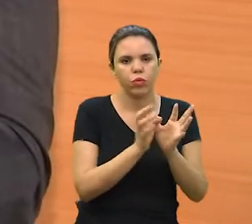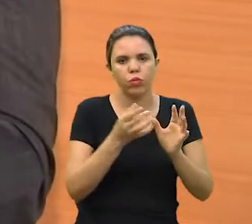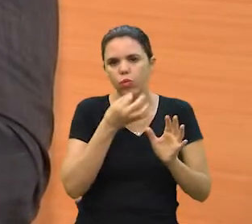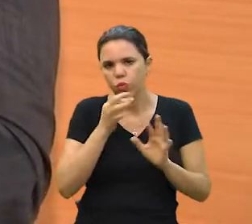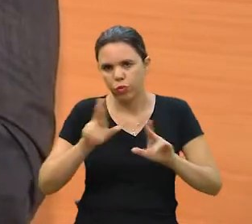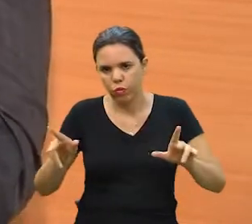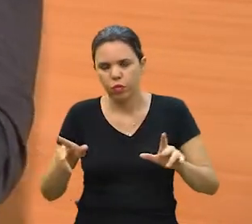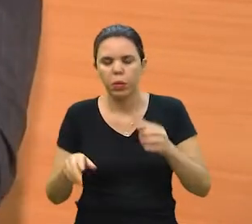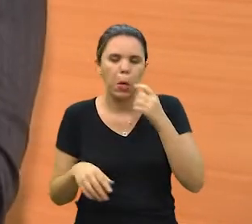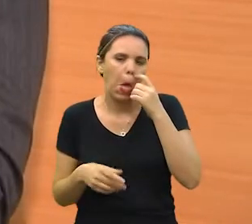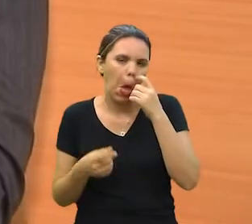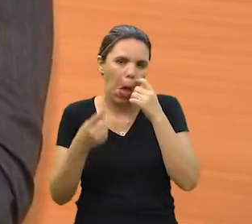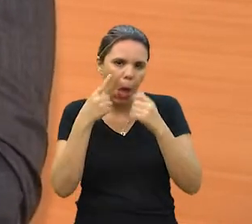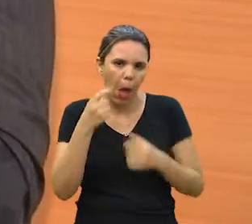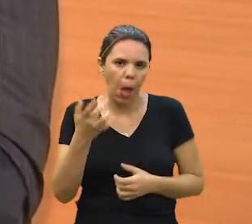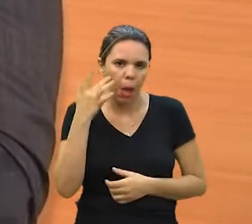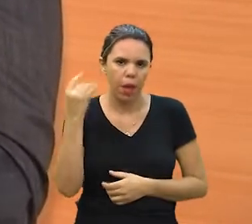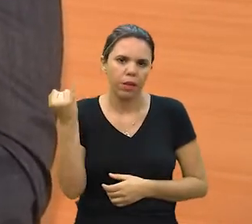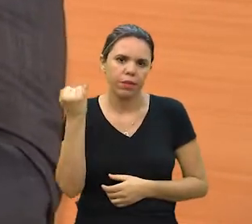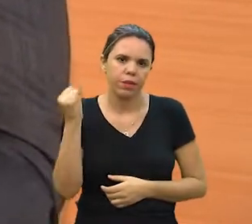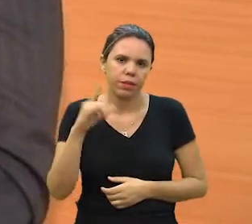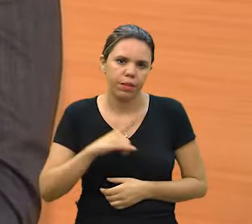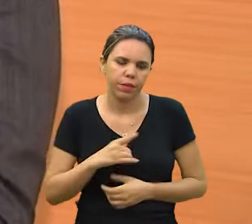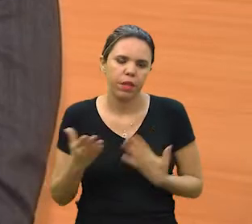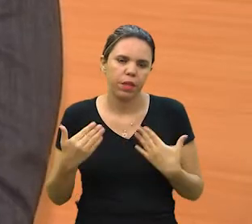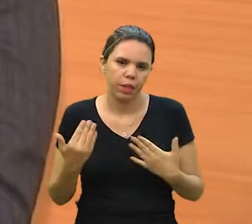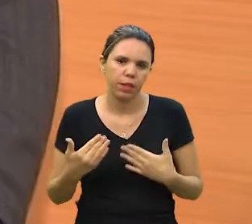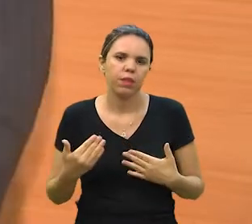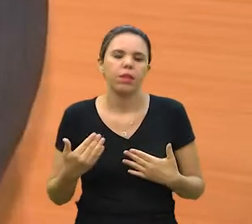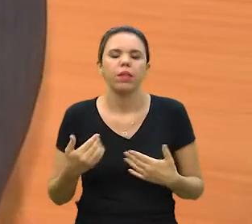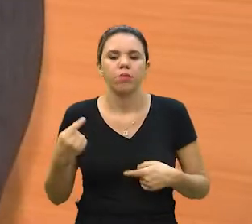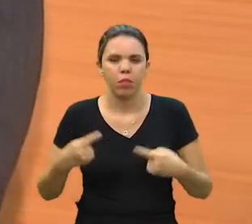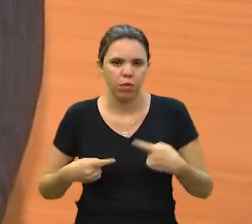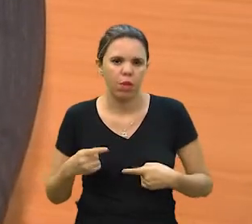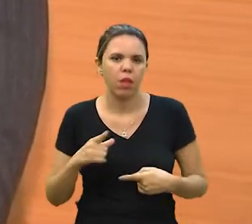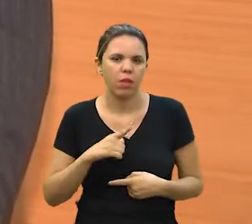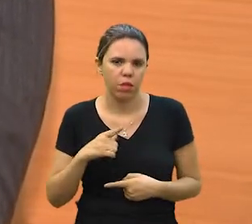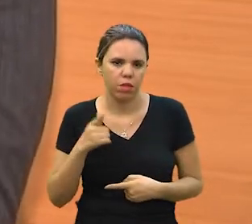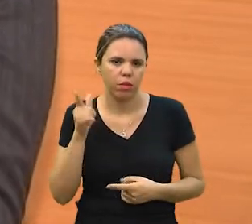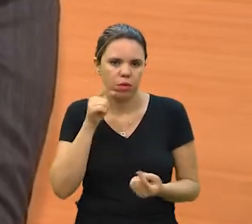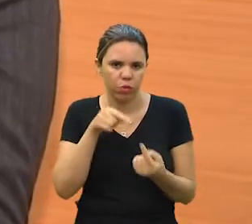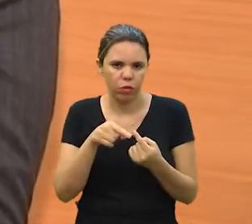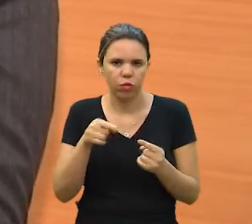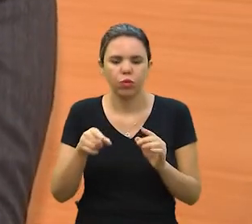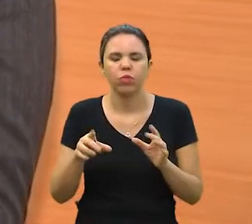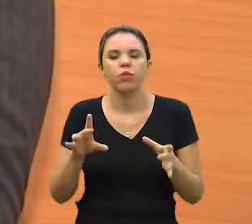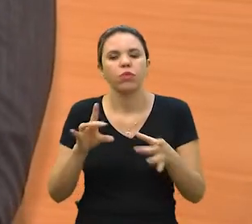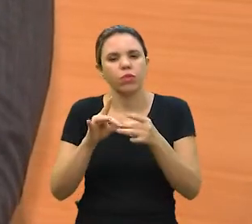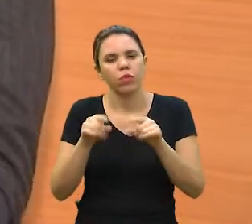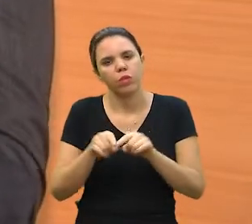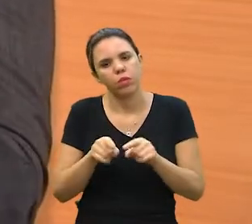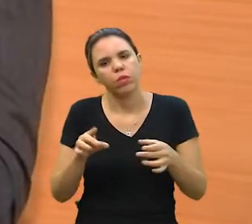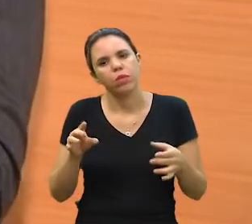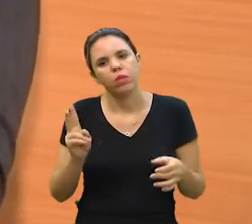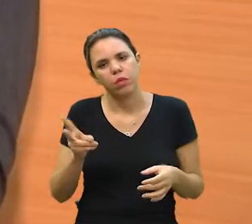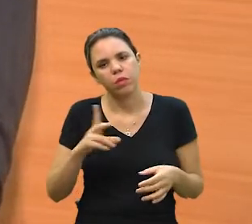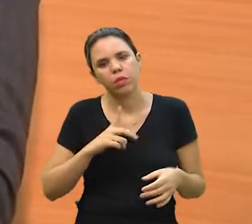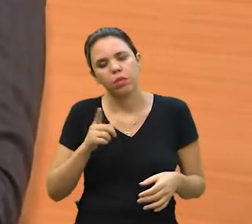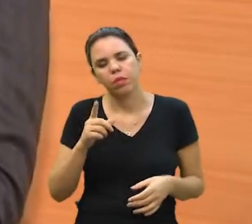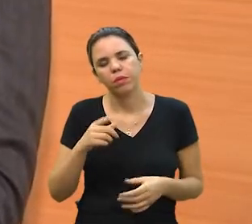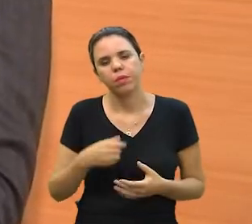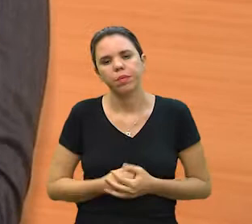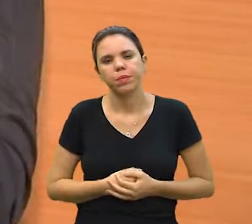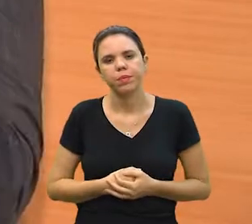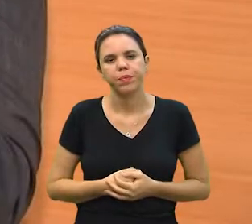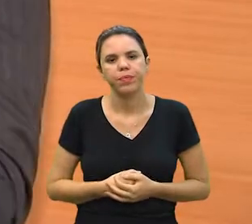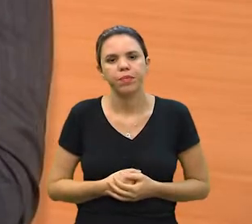E o que eu acho mais interessante e mais importante, que existe o debate, que existe a discussão, que a gente chegue num consenso. E esse consenso sempre a